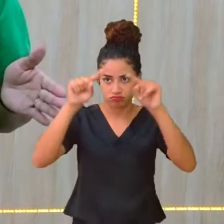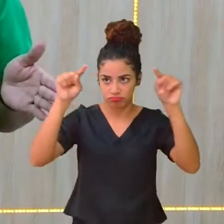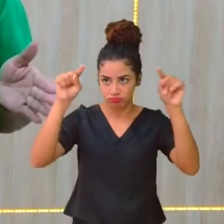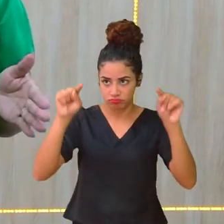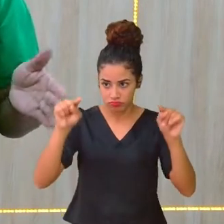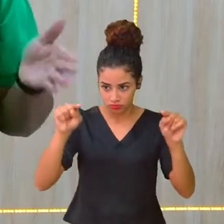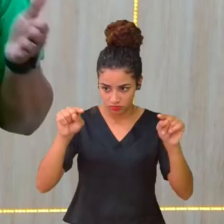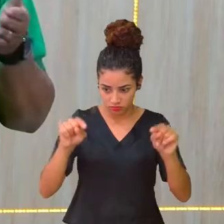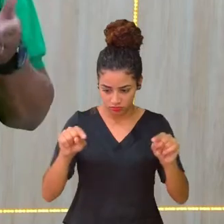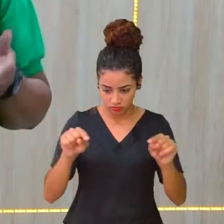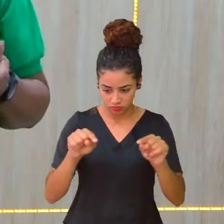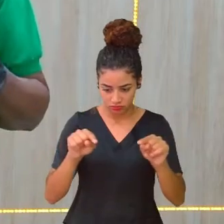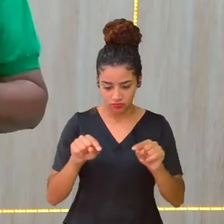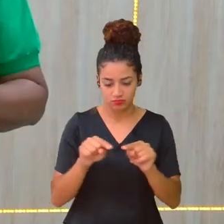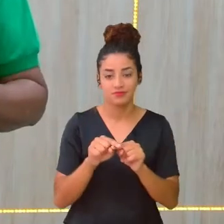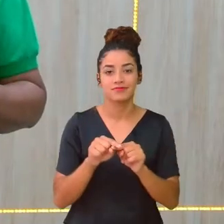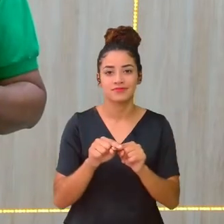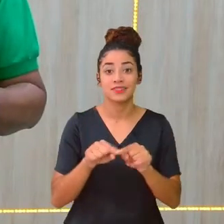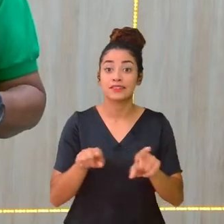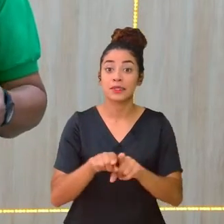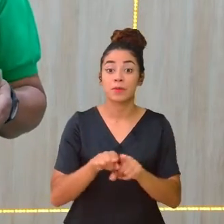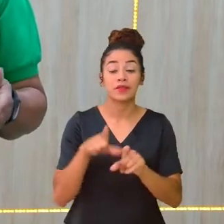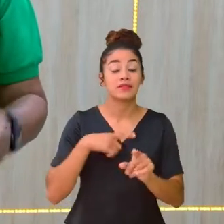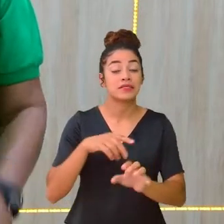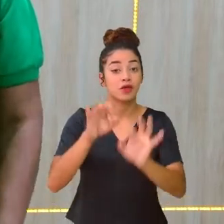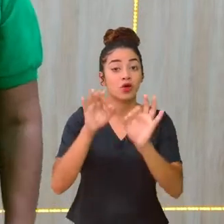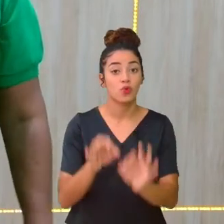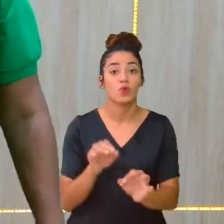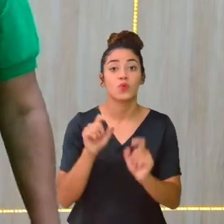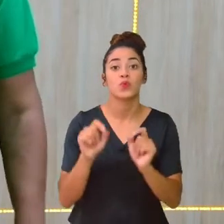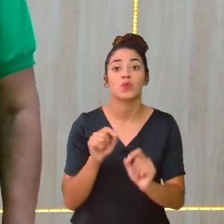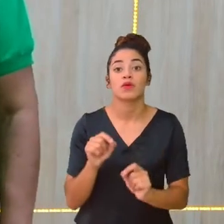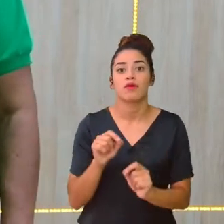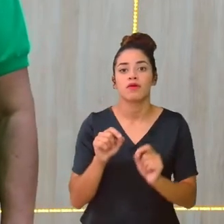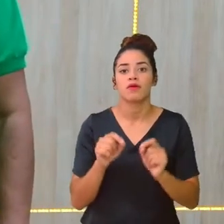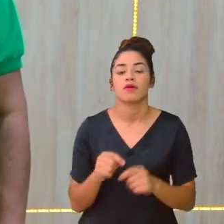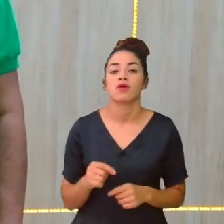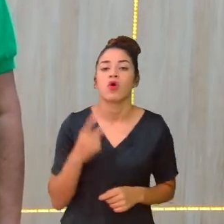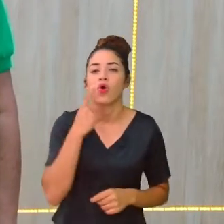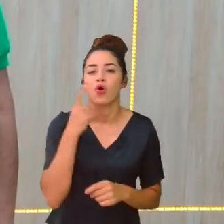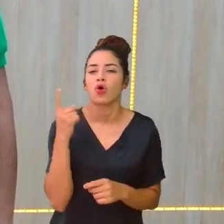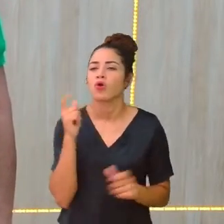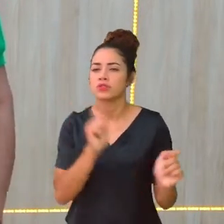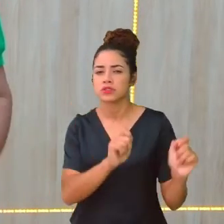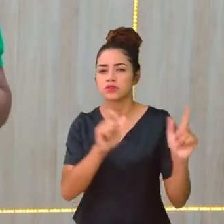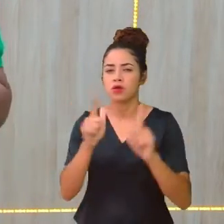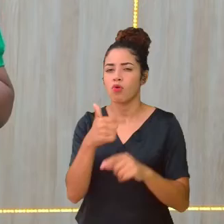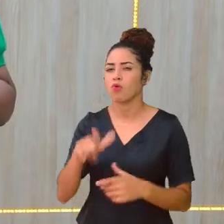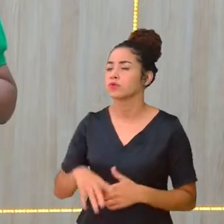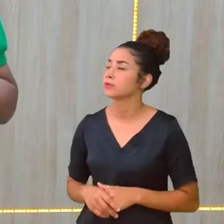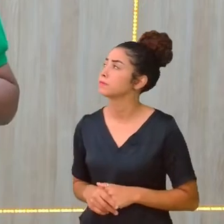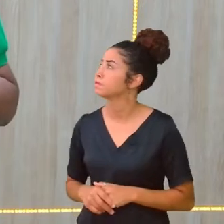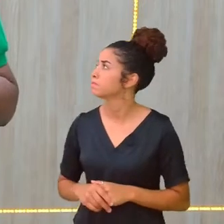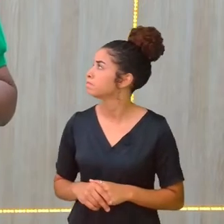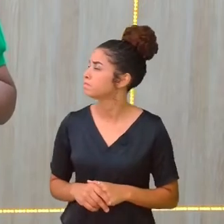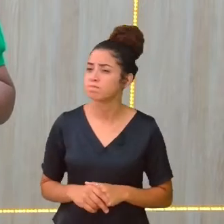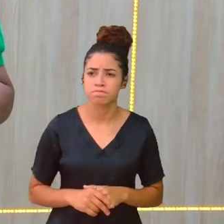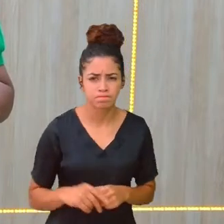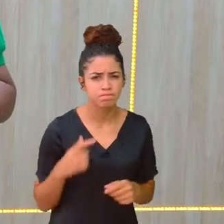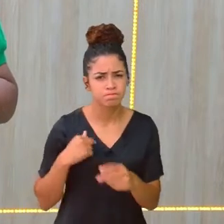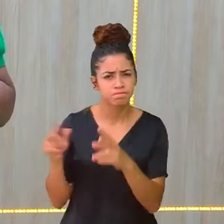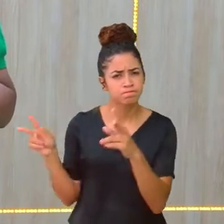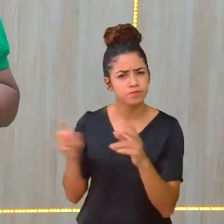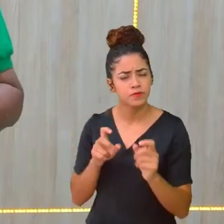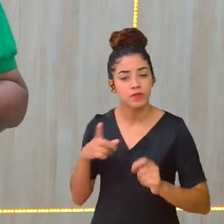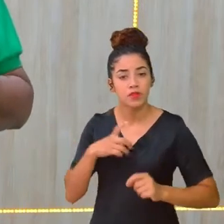com certeza, 8 vértices. Vamos ver o próximo slide? Olha só. Então, você percebe aí